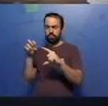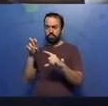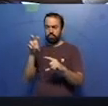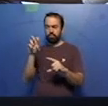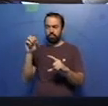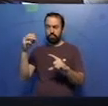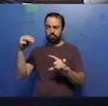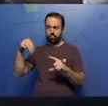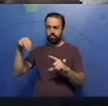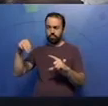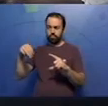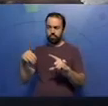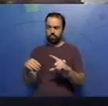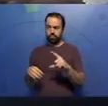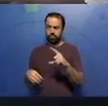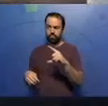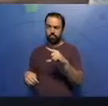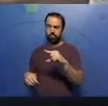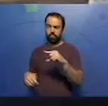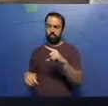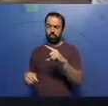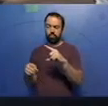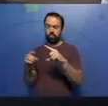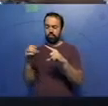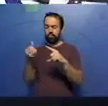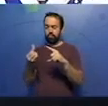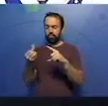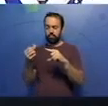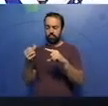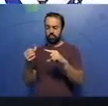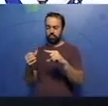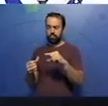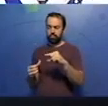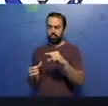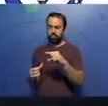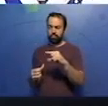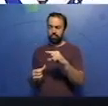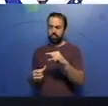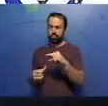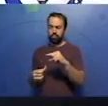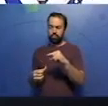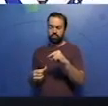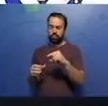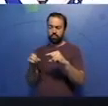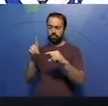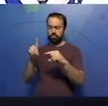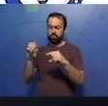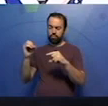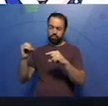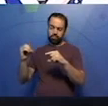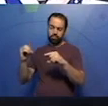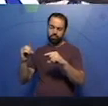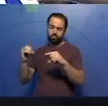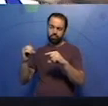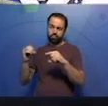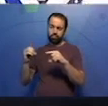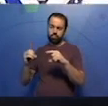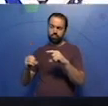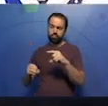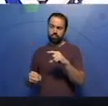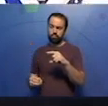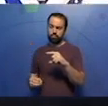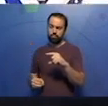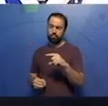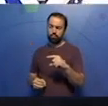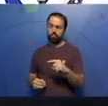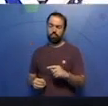2? Olha, já estou aqui no 5. 6, 7, 8, 9, 10. E é